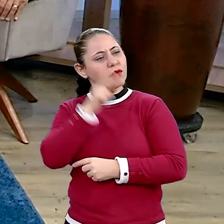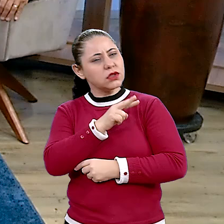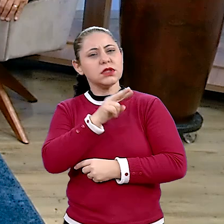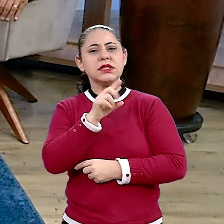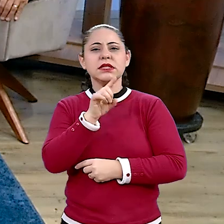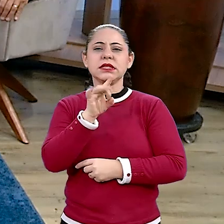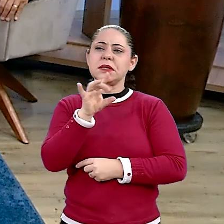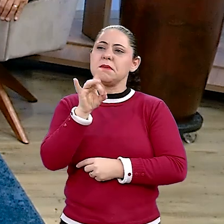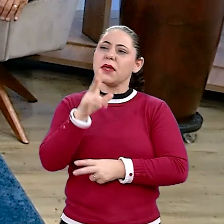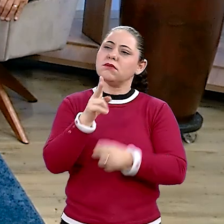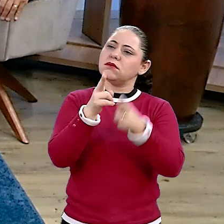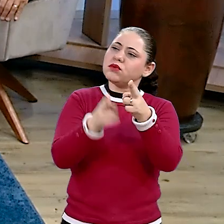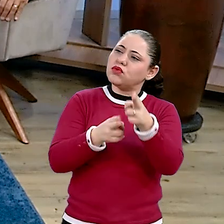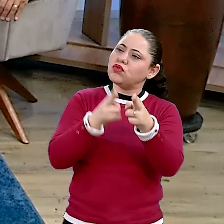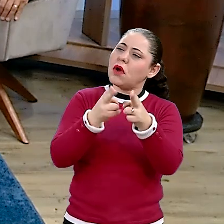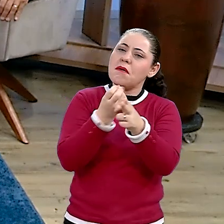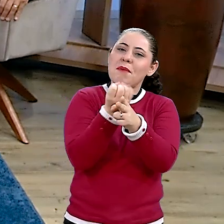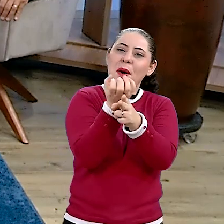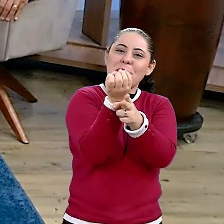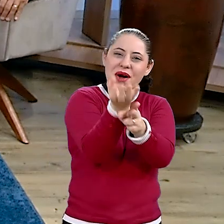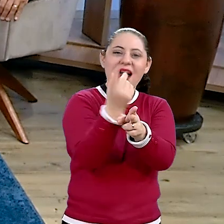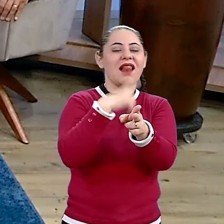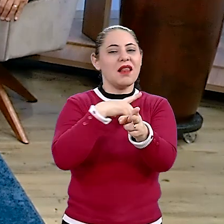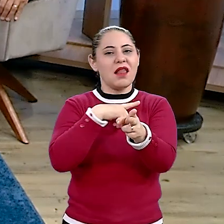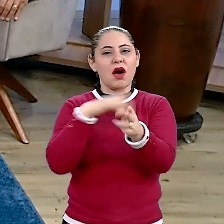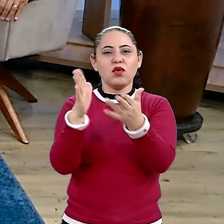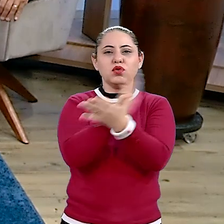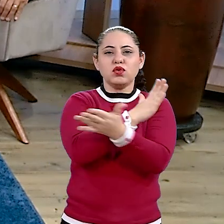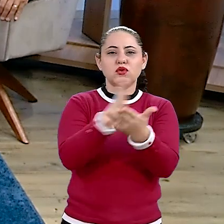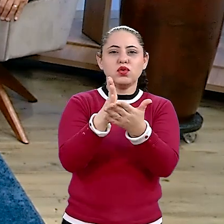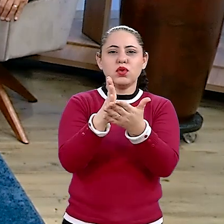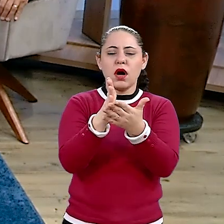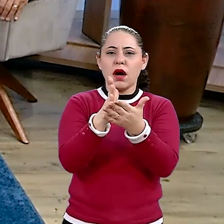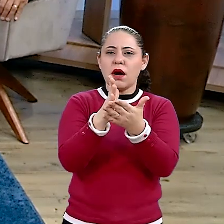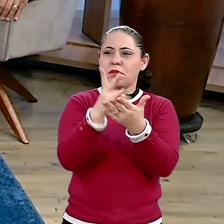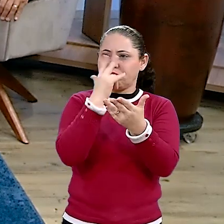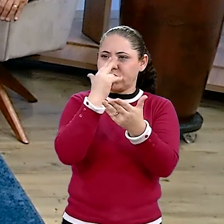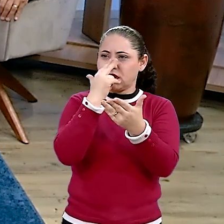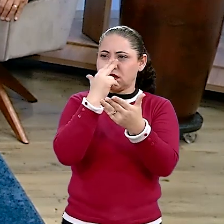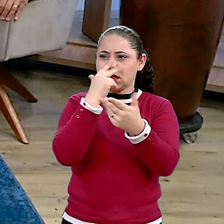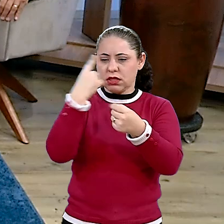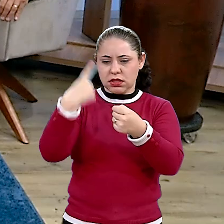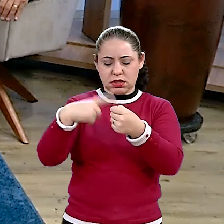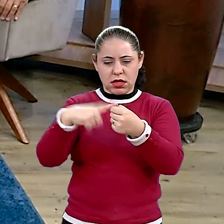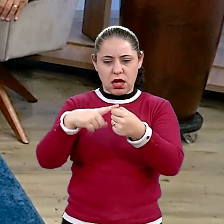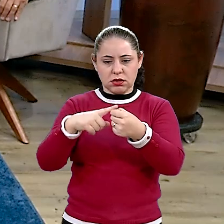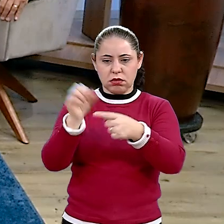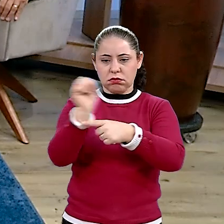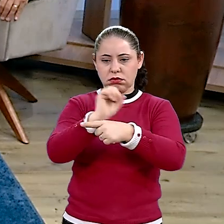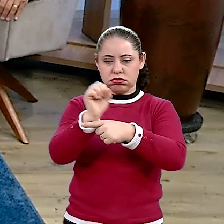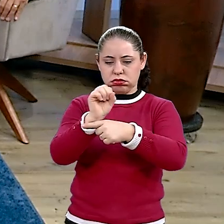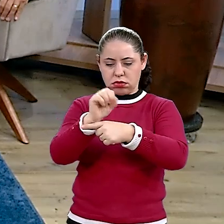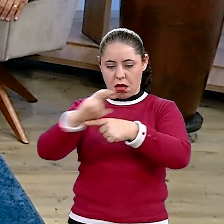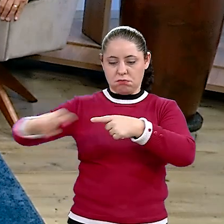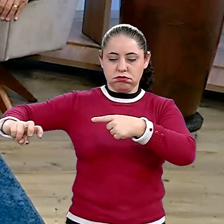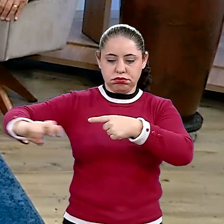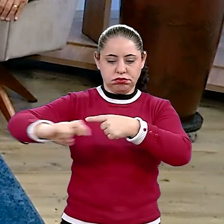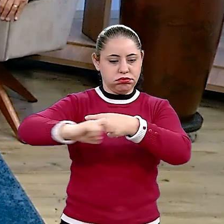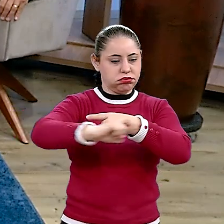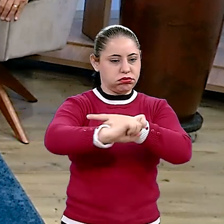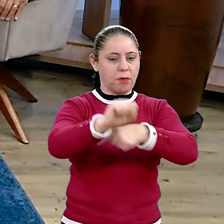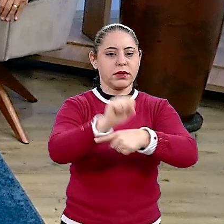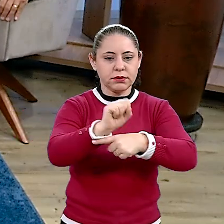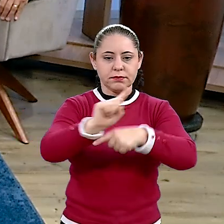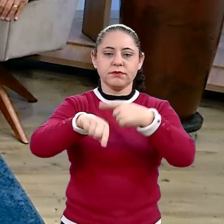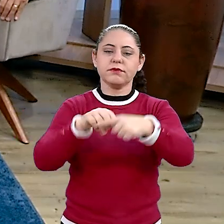vendo as ferrovias e passavam alguns trilhos de trem até por dentro aqui da capital. E com a expansão da cidade isso também